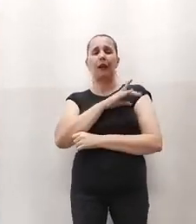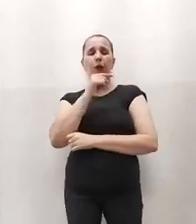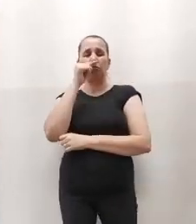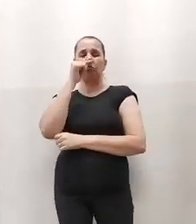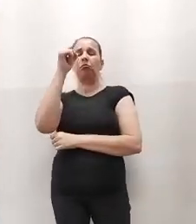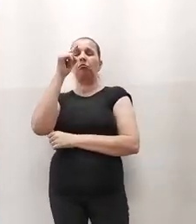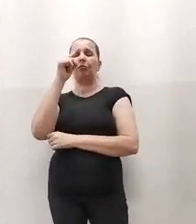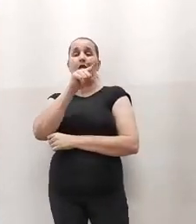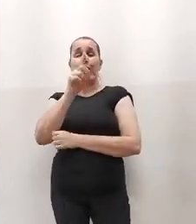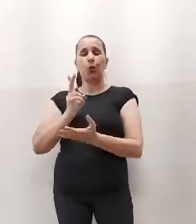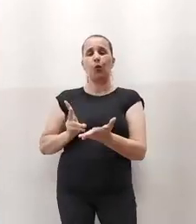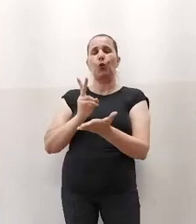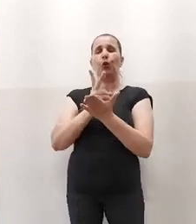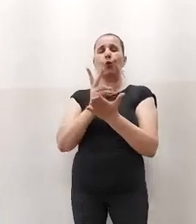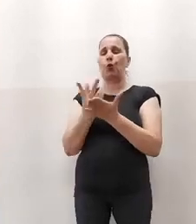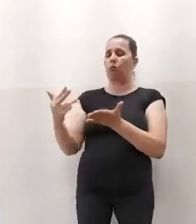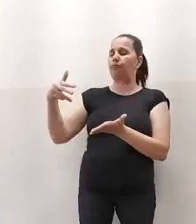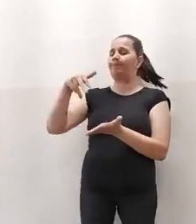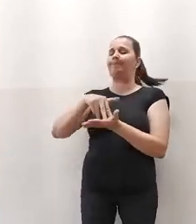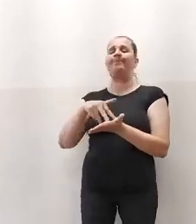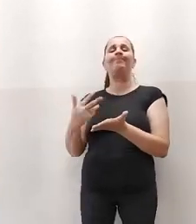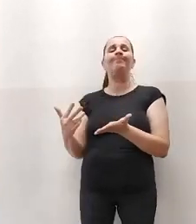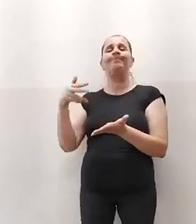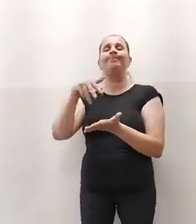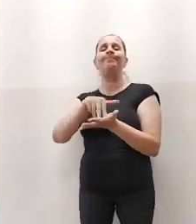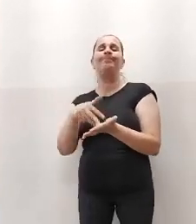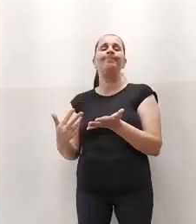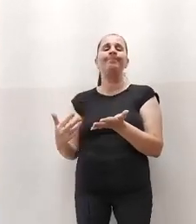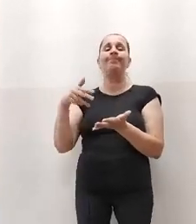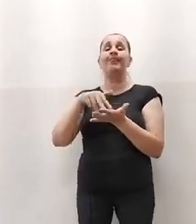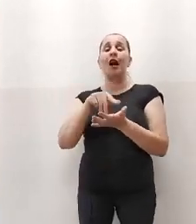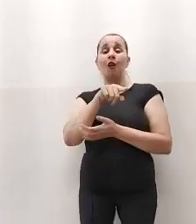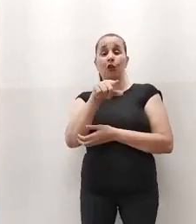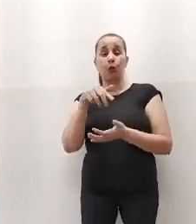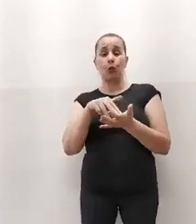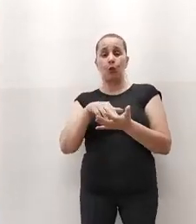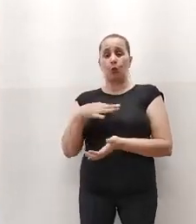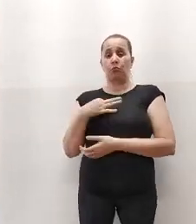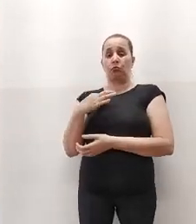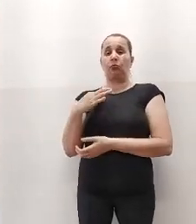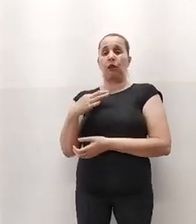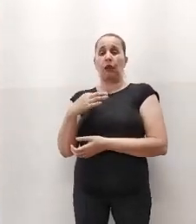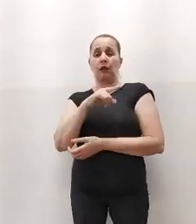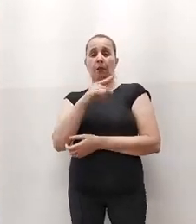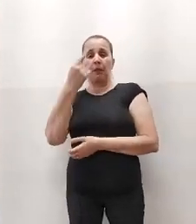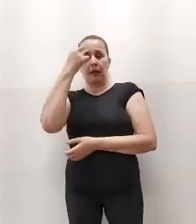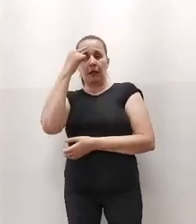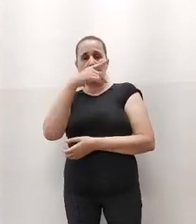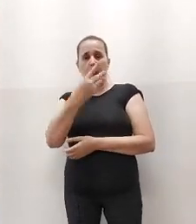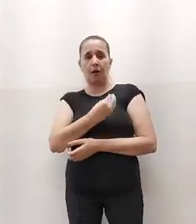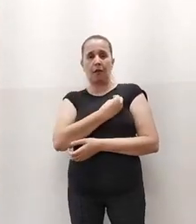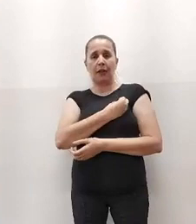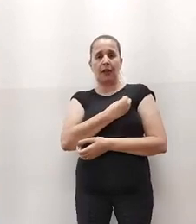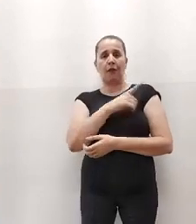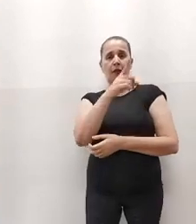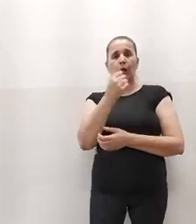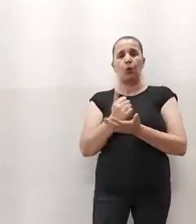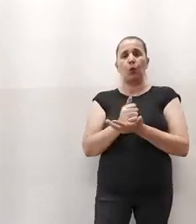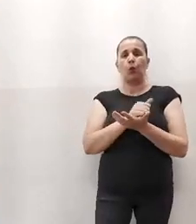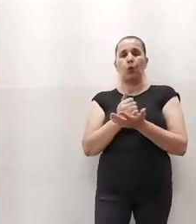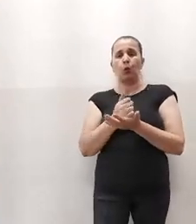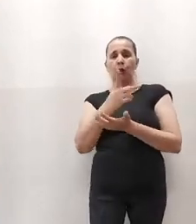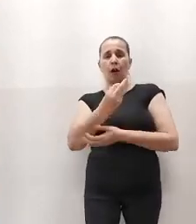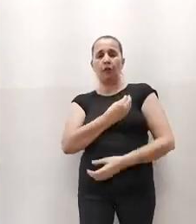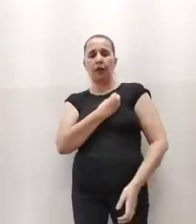Você continua de pé, você continua com sua altivez, achando que a sua vida, você está no controle dela, e